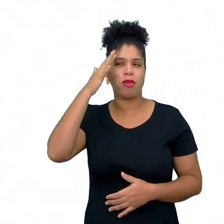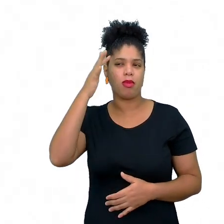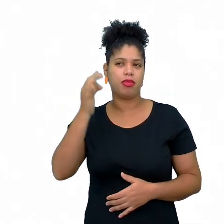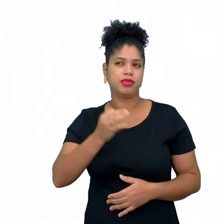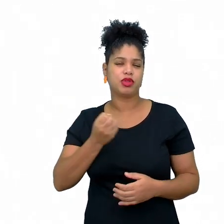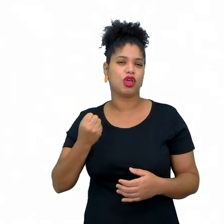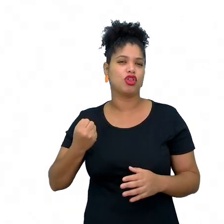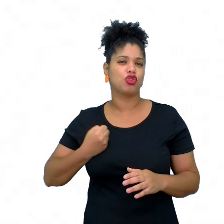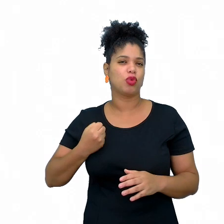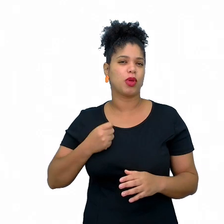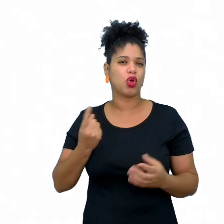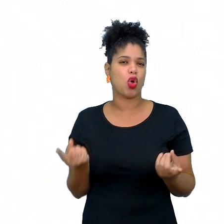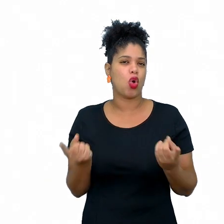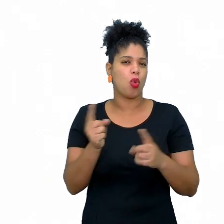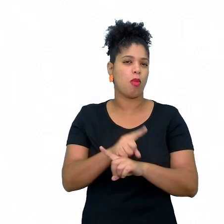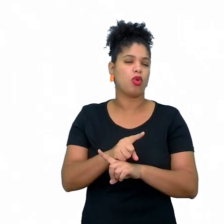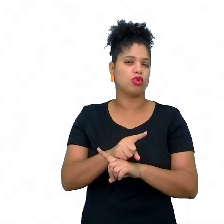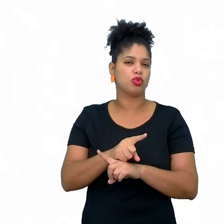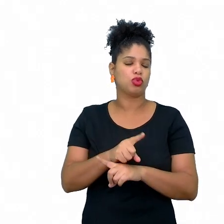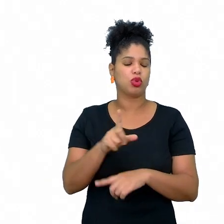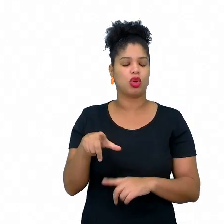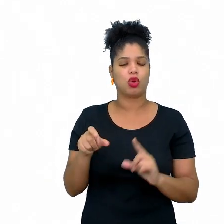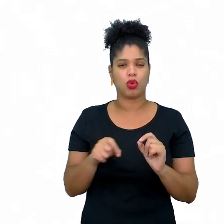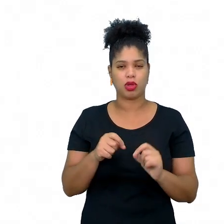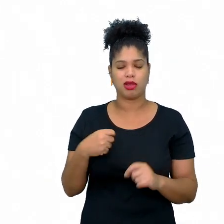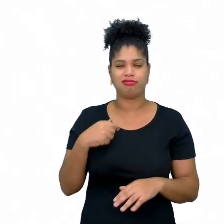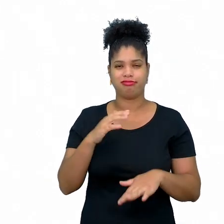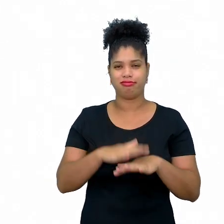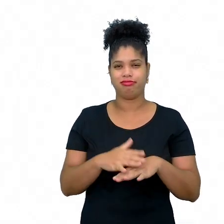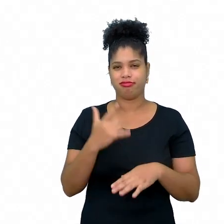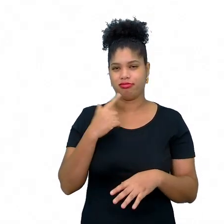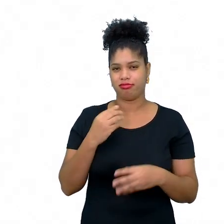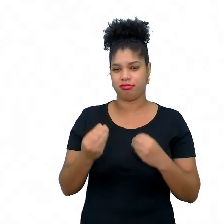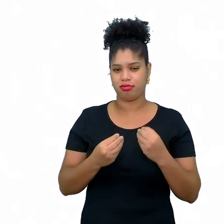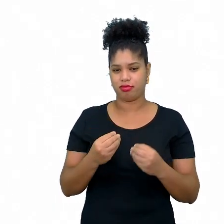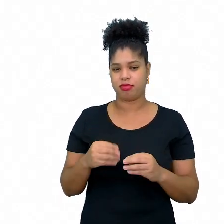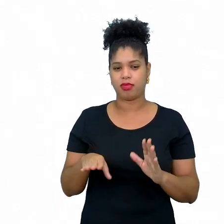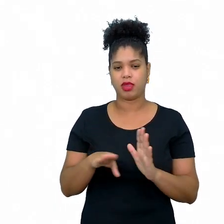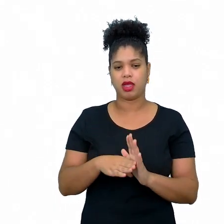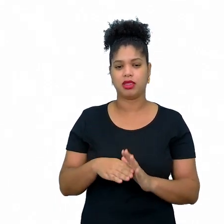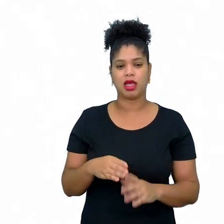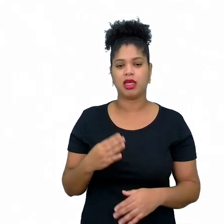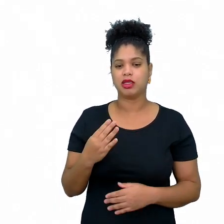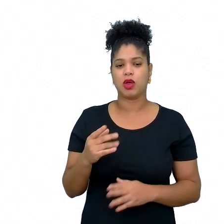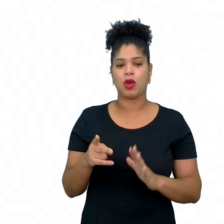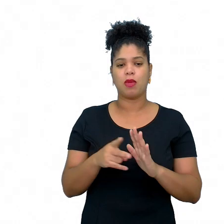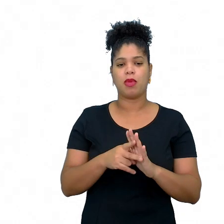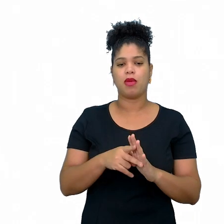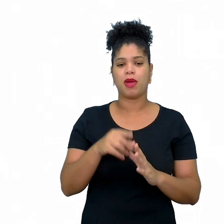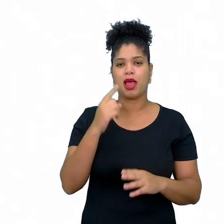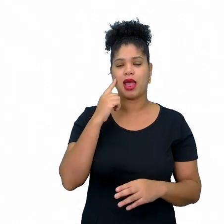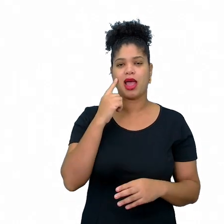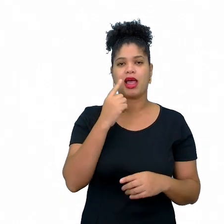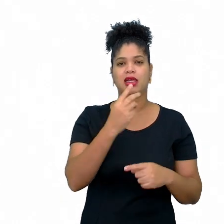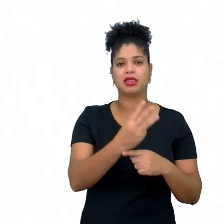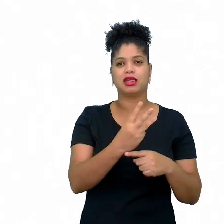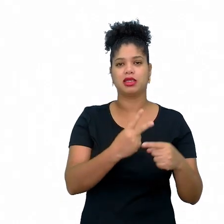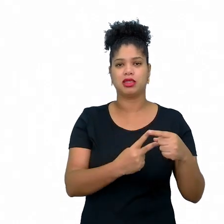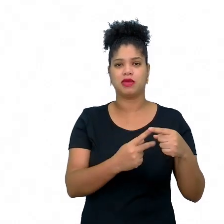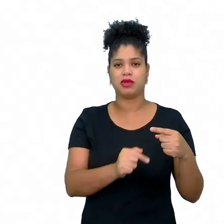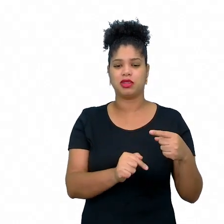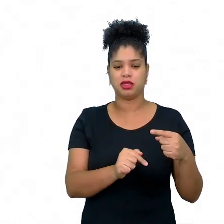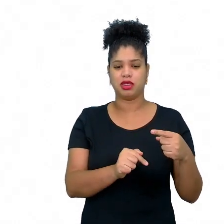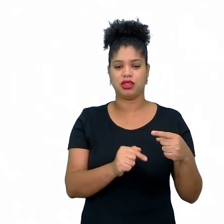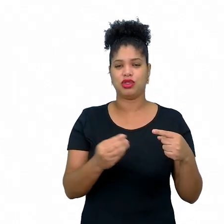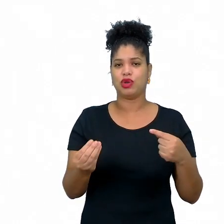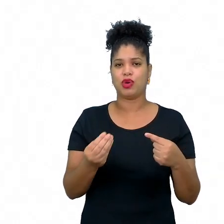número oposto, né? Como ele escreve a terça parte de 27, aonde está localizado dentro dessa